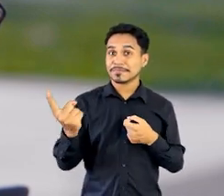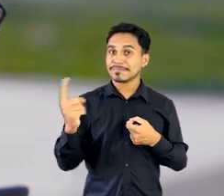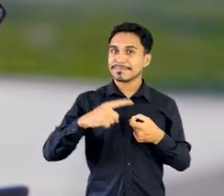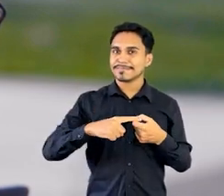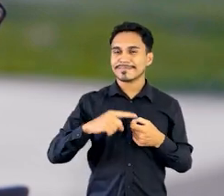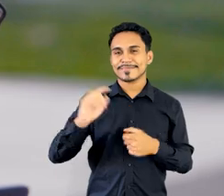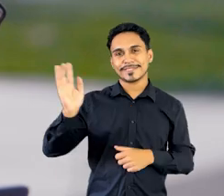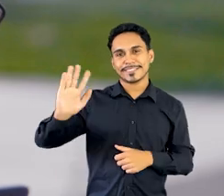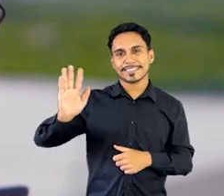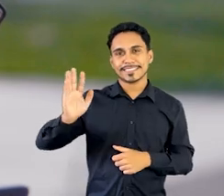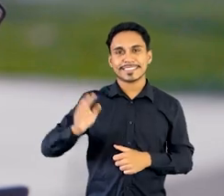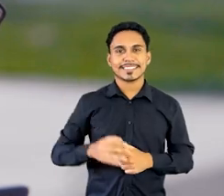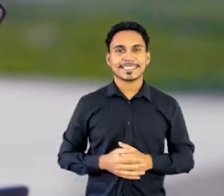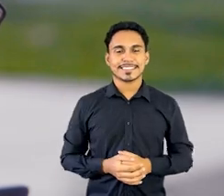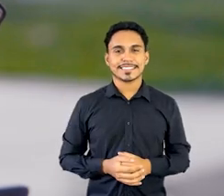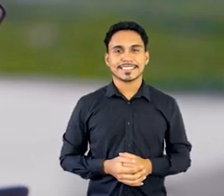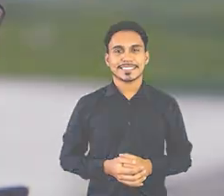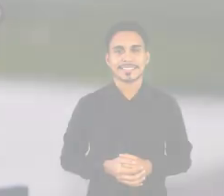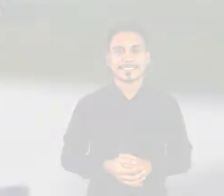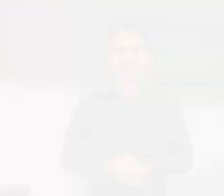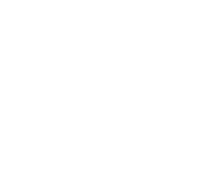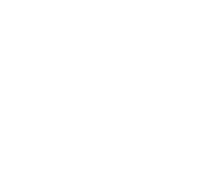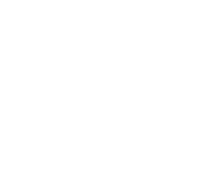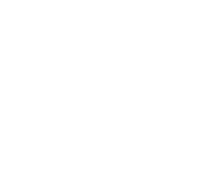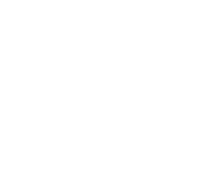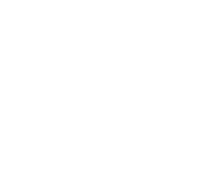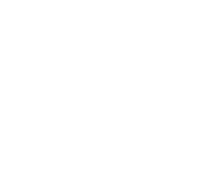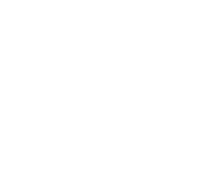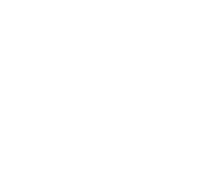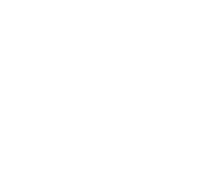volta no próximo episódio até